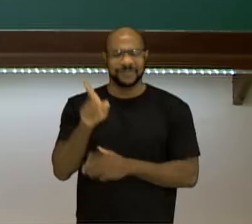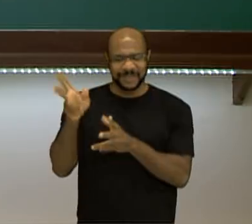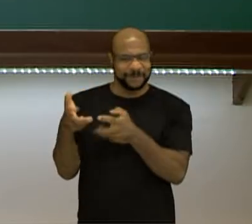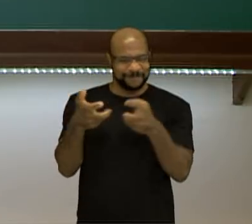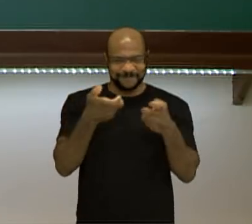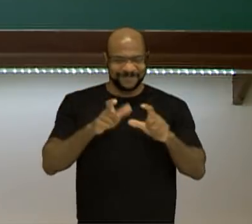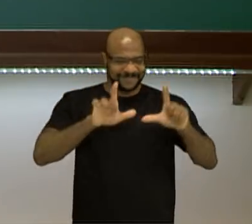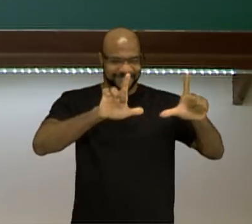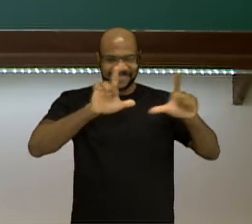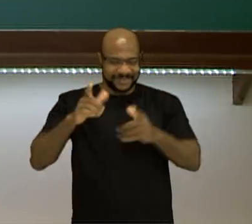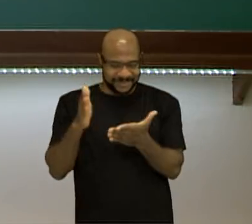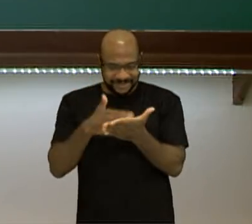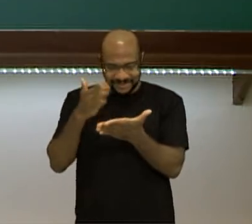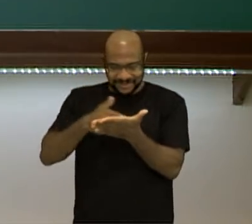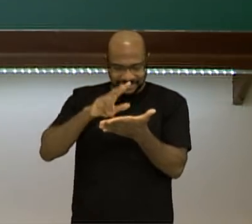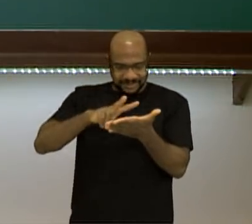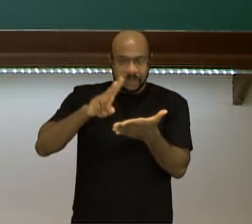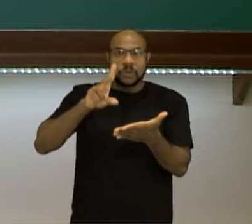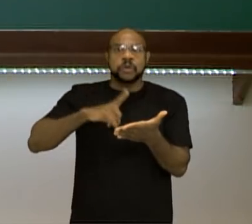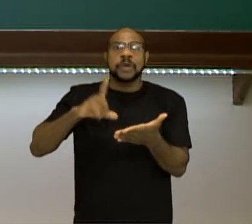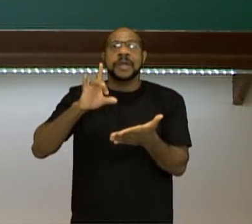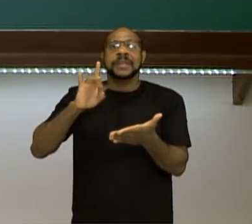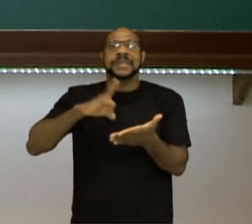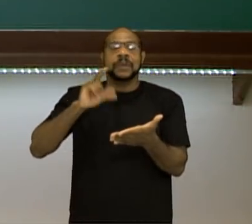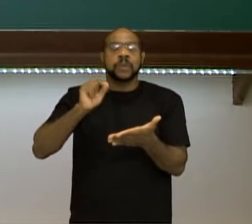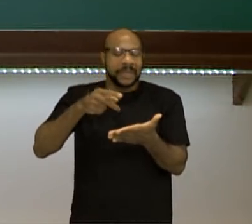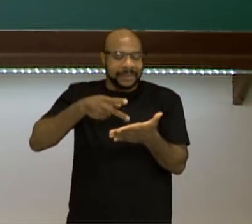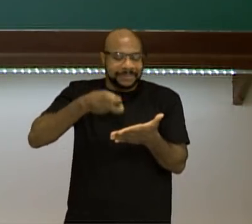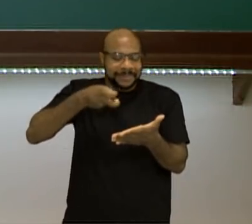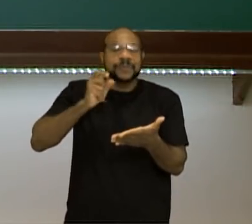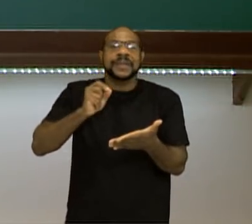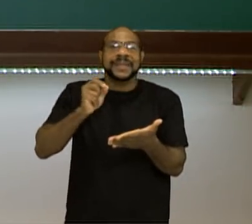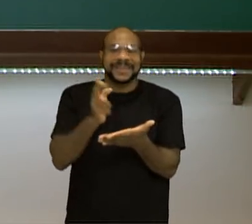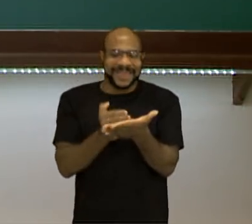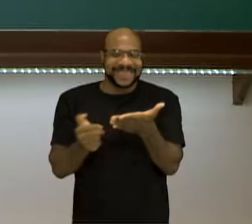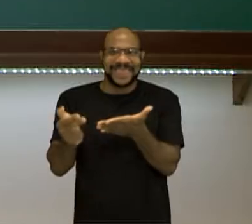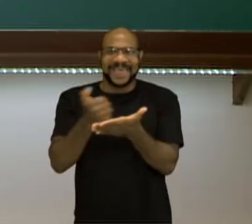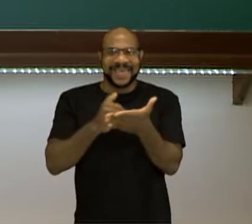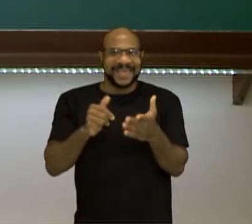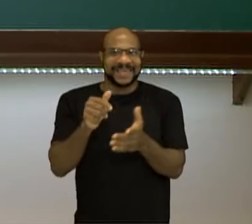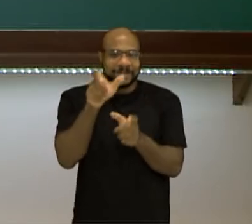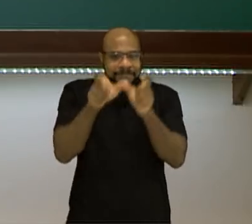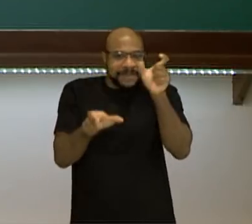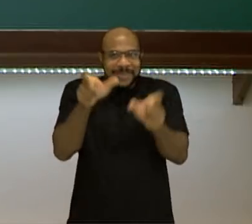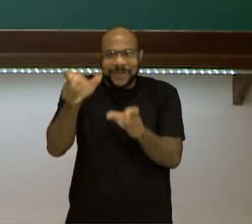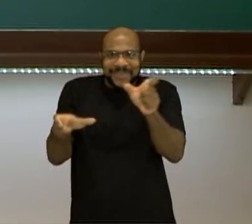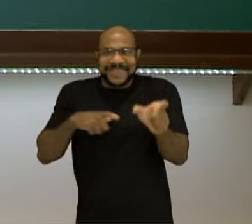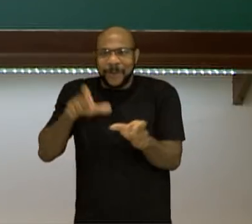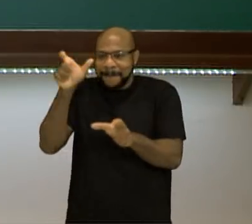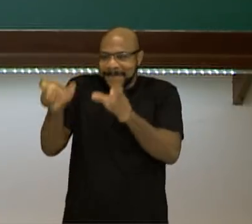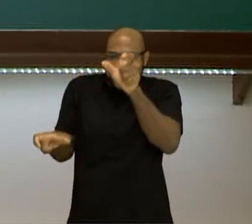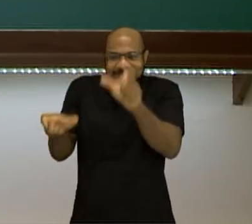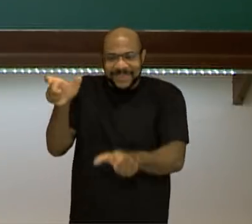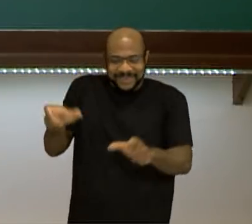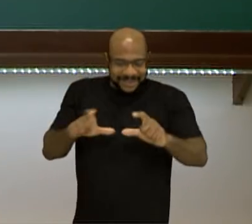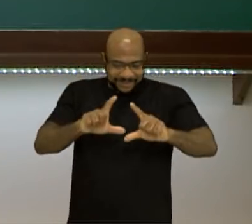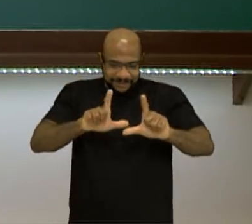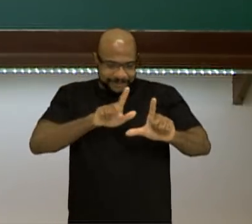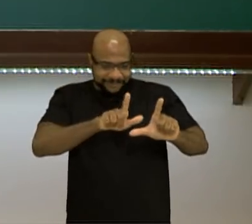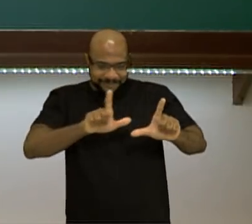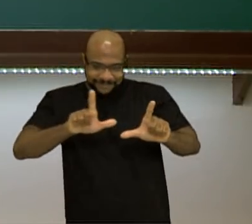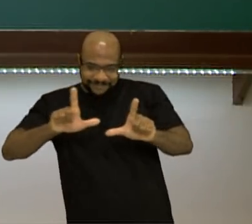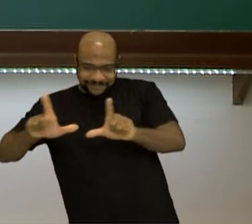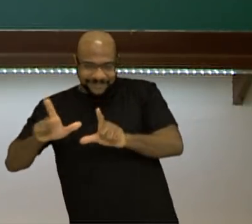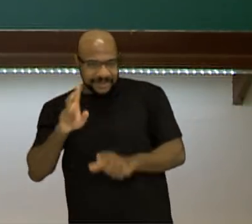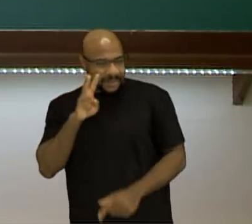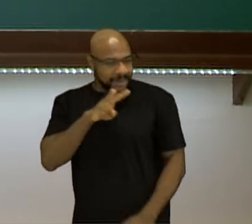quadrinhos só aparecem os desenhos. E mesmo assim, você compreende todo o enredo da história,